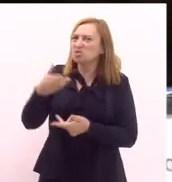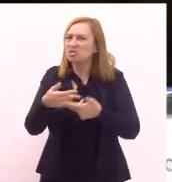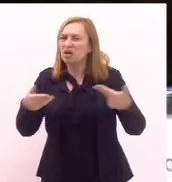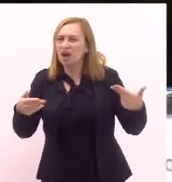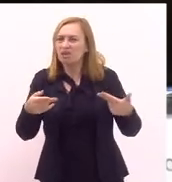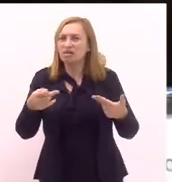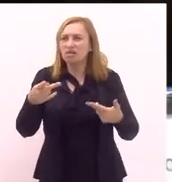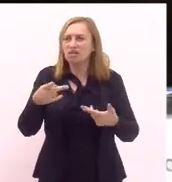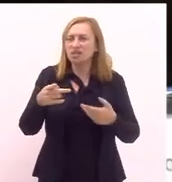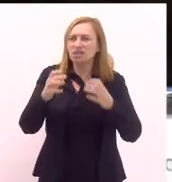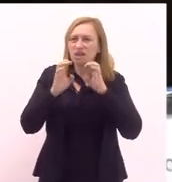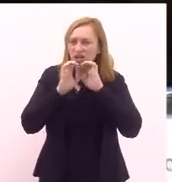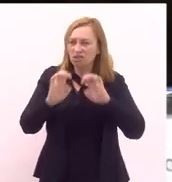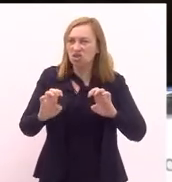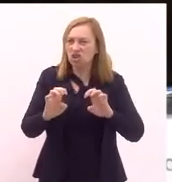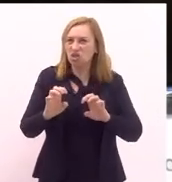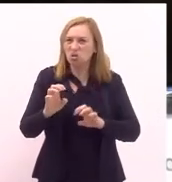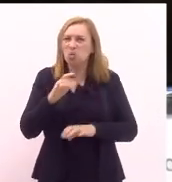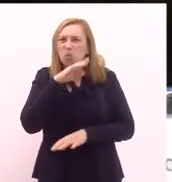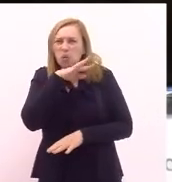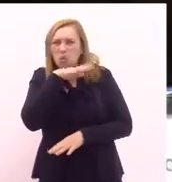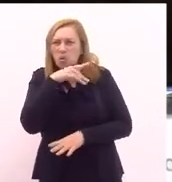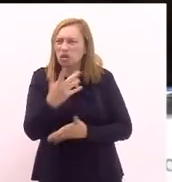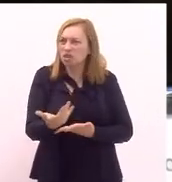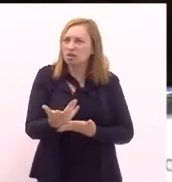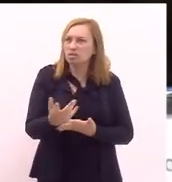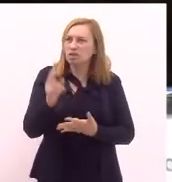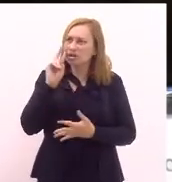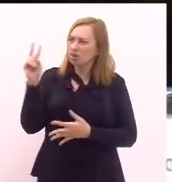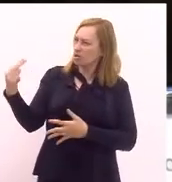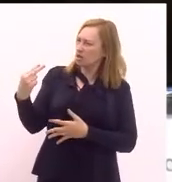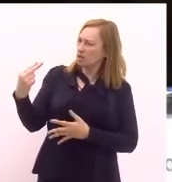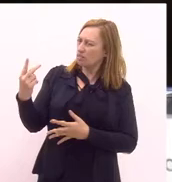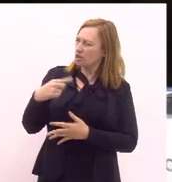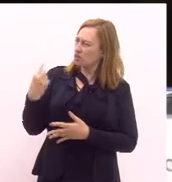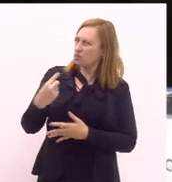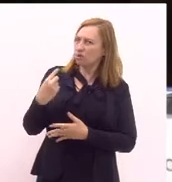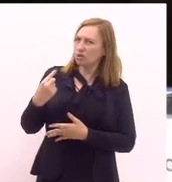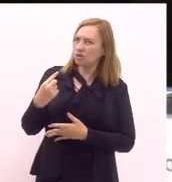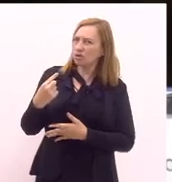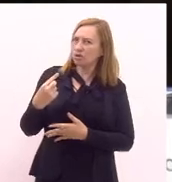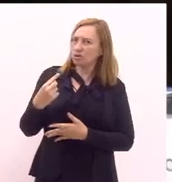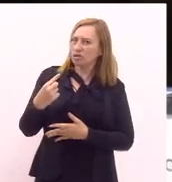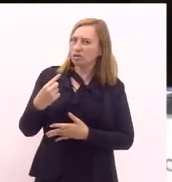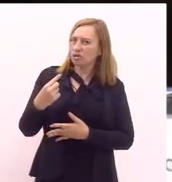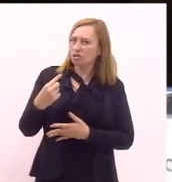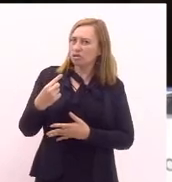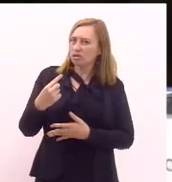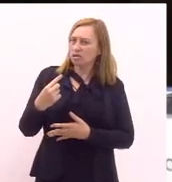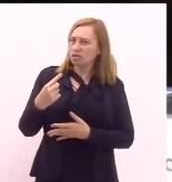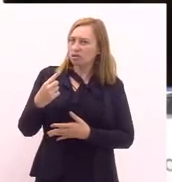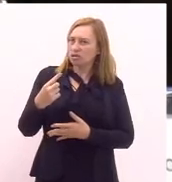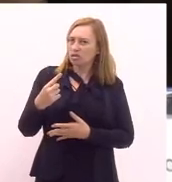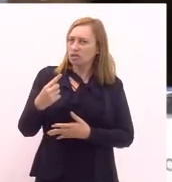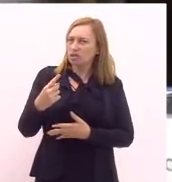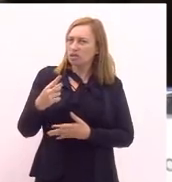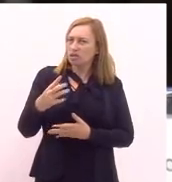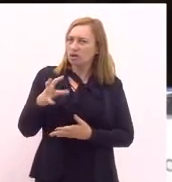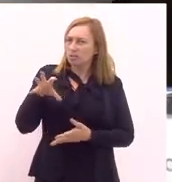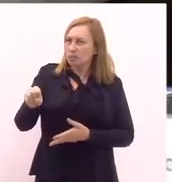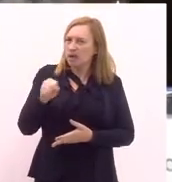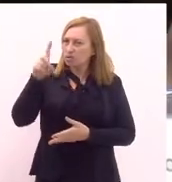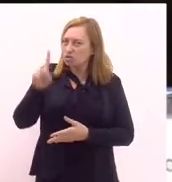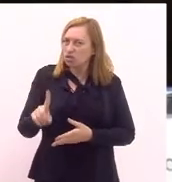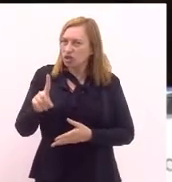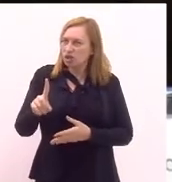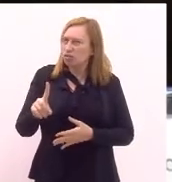considerado os evangélicos arrogantes Muitas pessoas têm olhado para nós evangélicos como aqueles que se arvoram do direito de ter